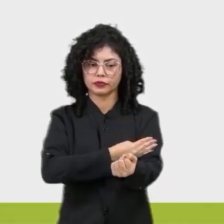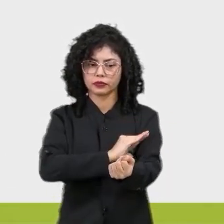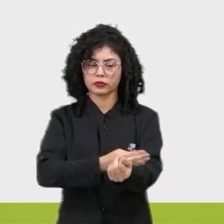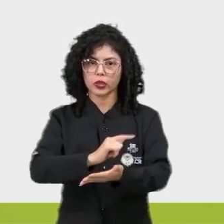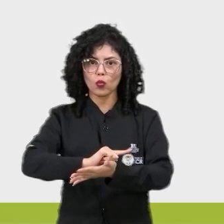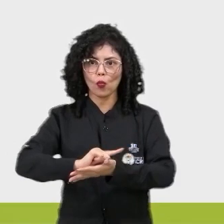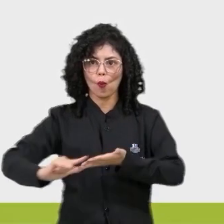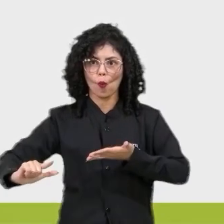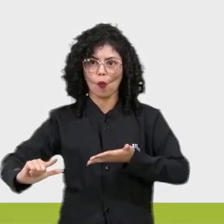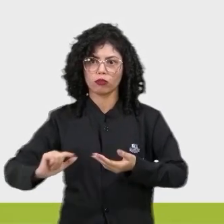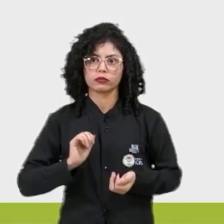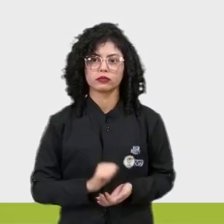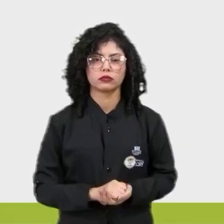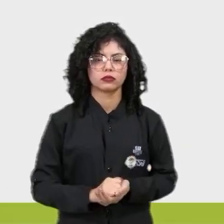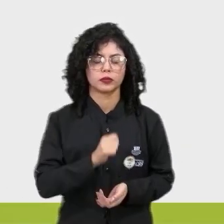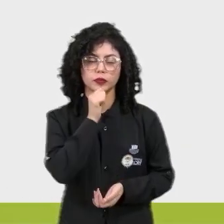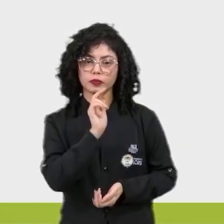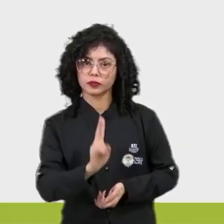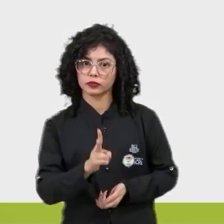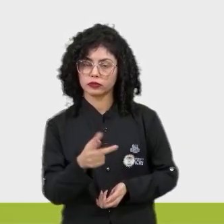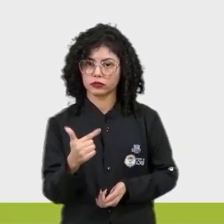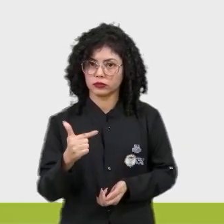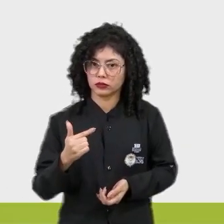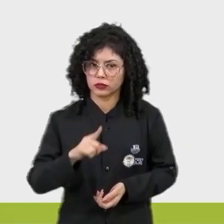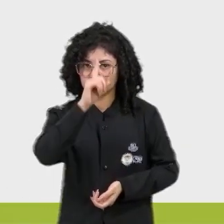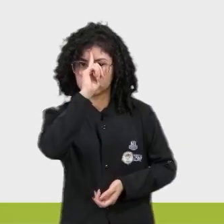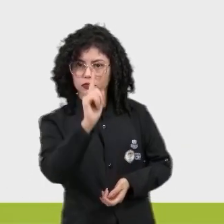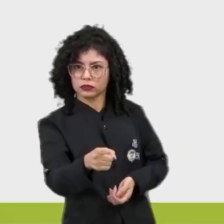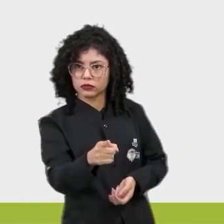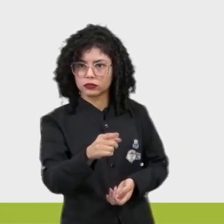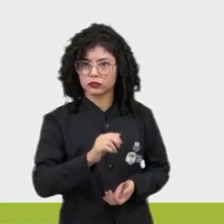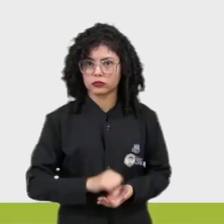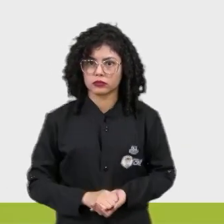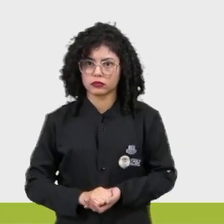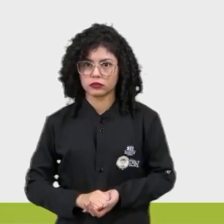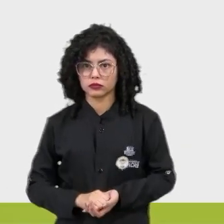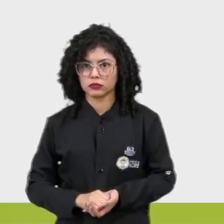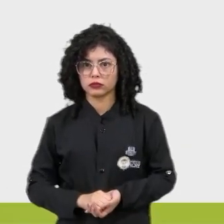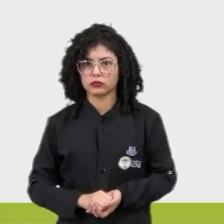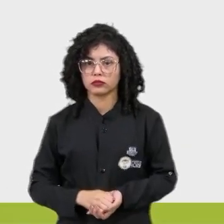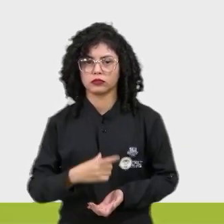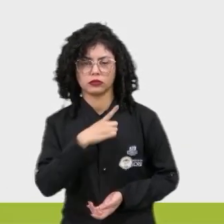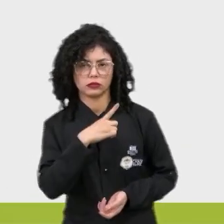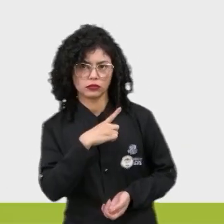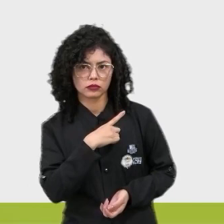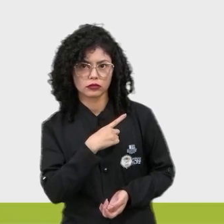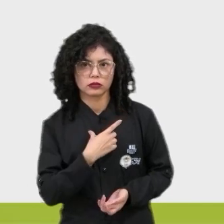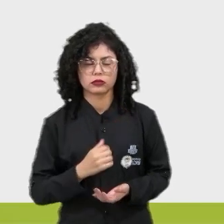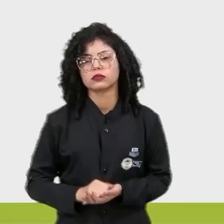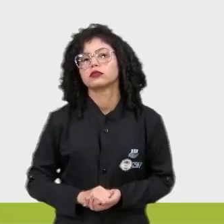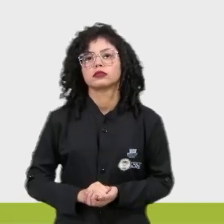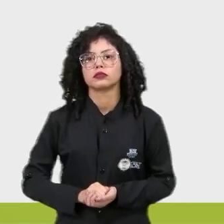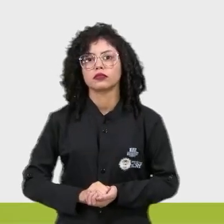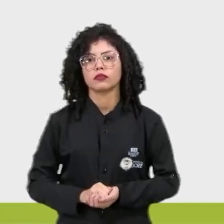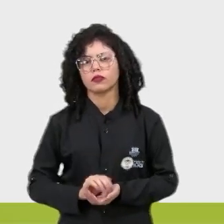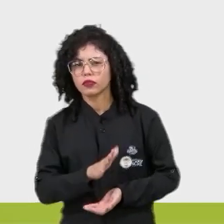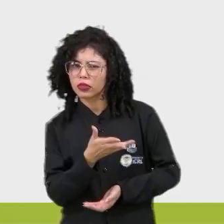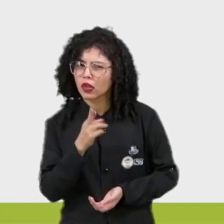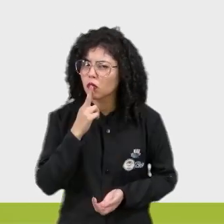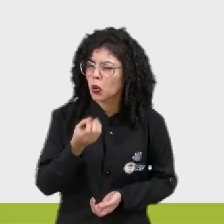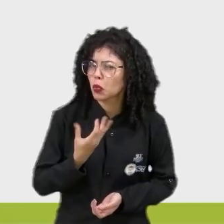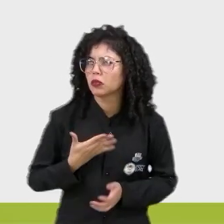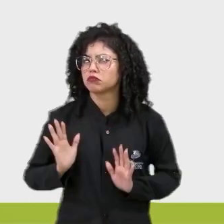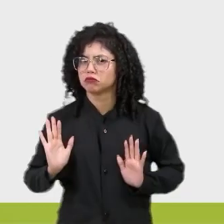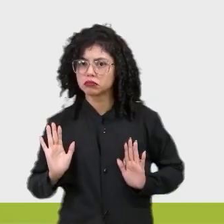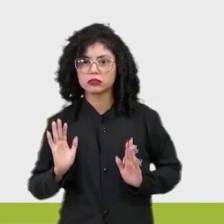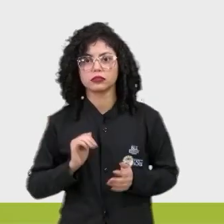é aquela que atua sem o nosso comando. Parece que essa tem é uma resposta